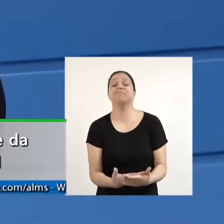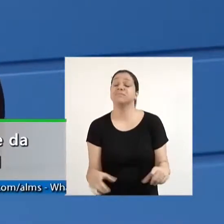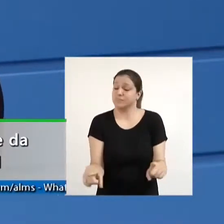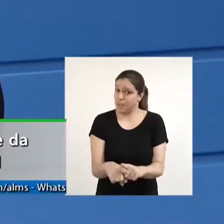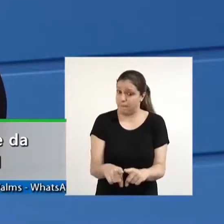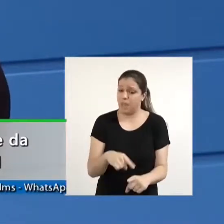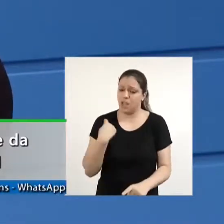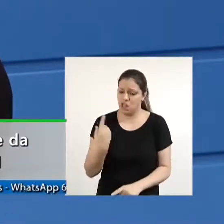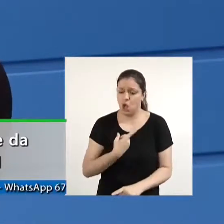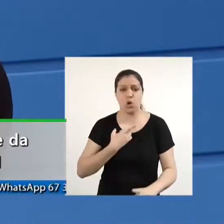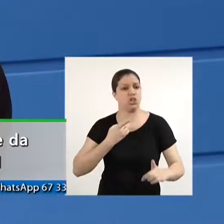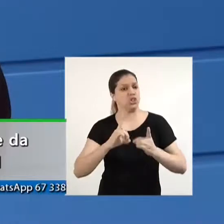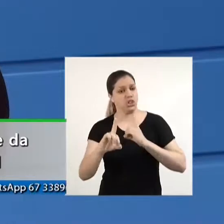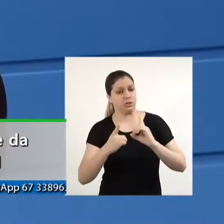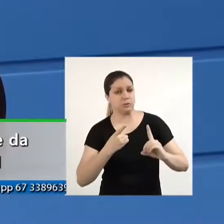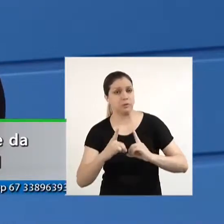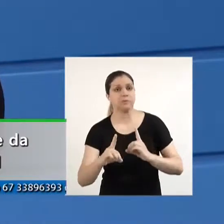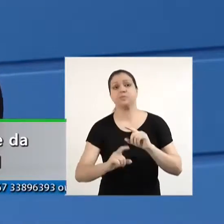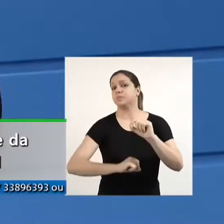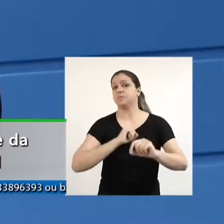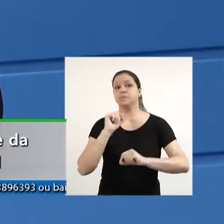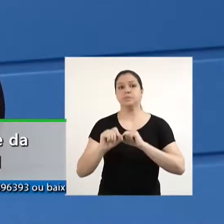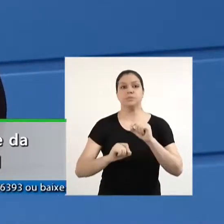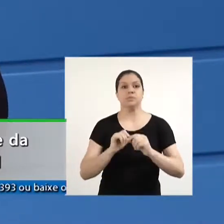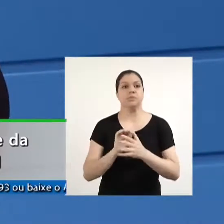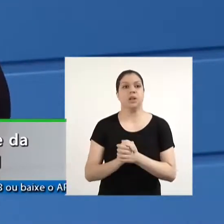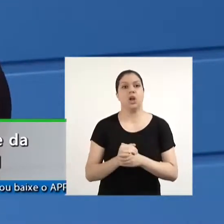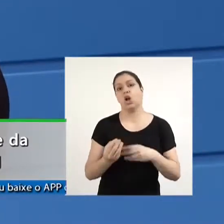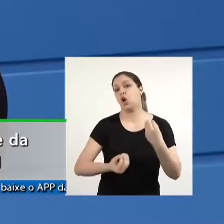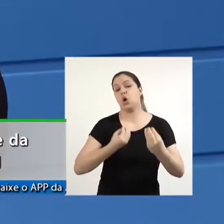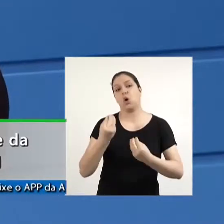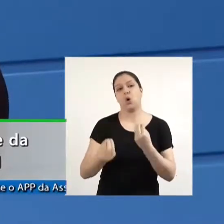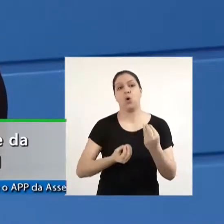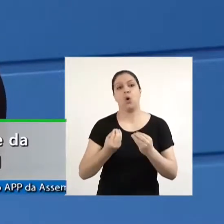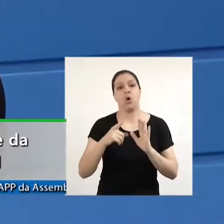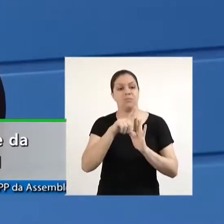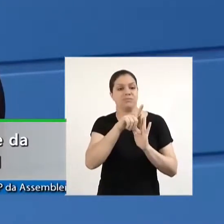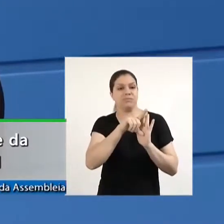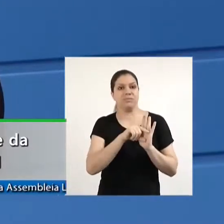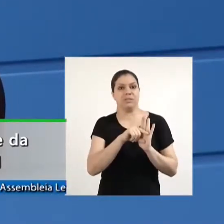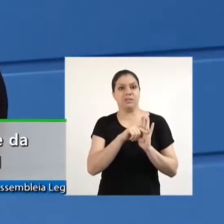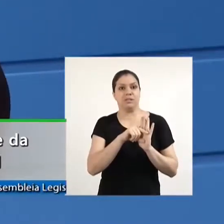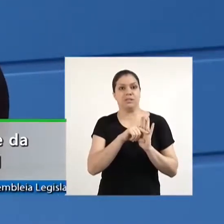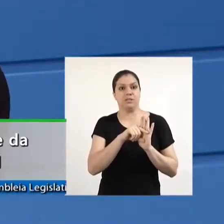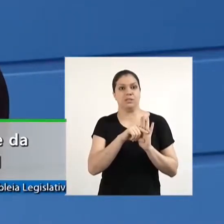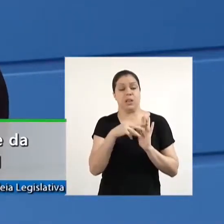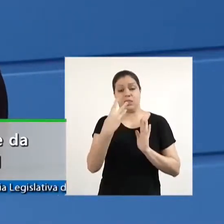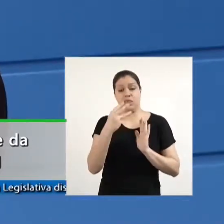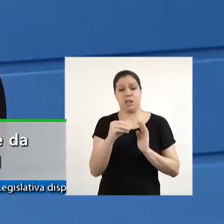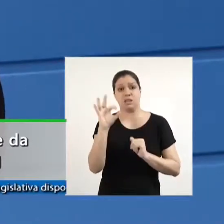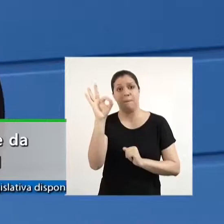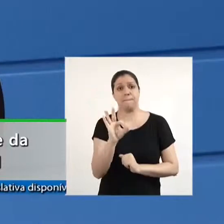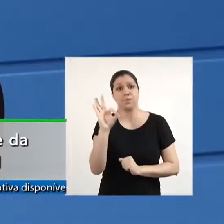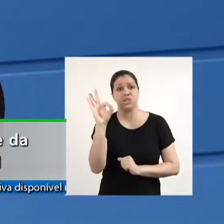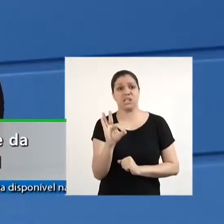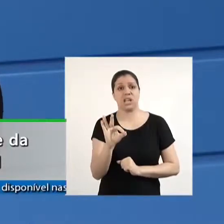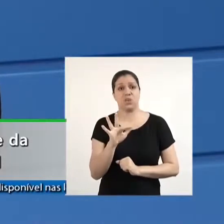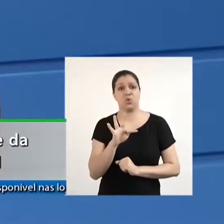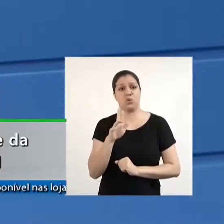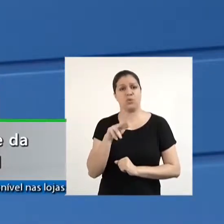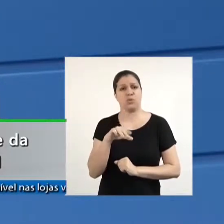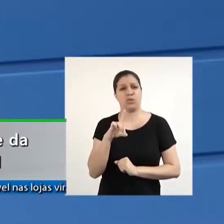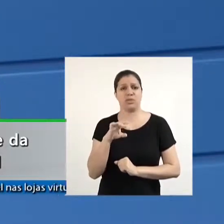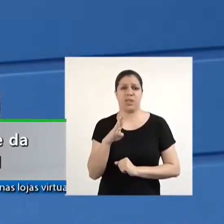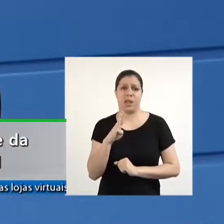com o governo é sobre a questão da redução dos 30% do Fundeb. A gente sabe da necessidade da